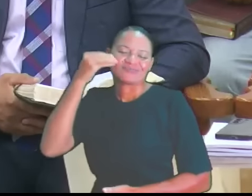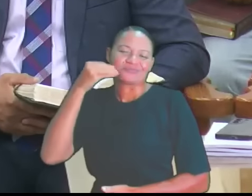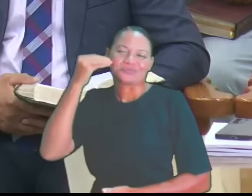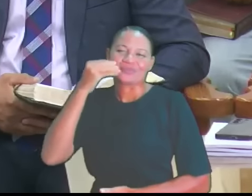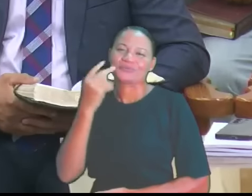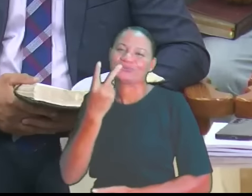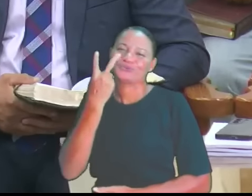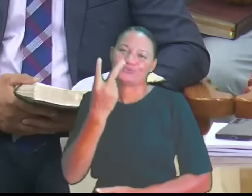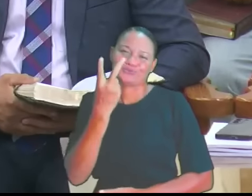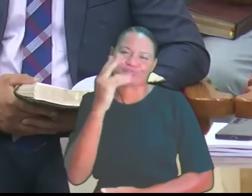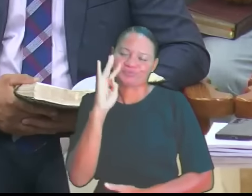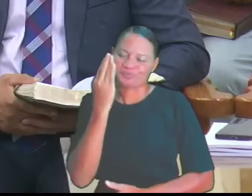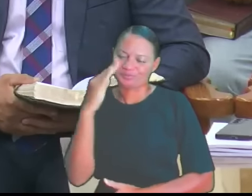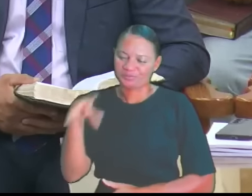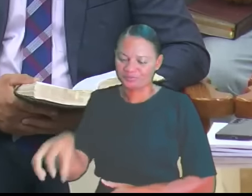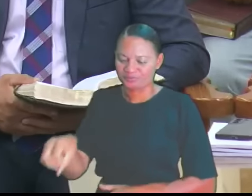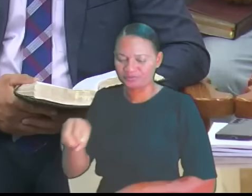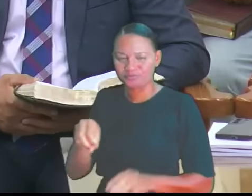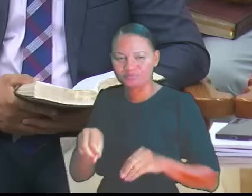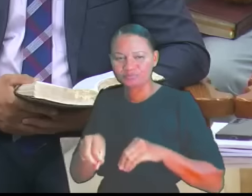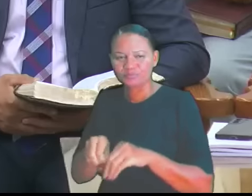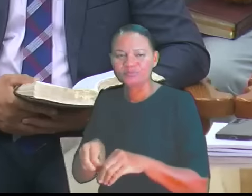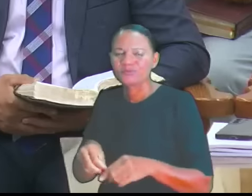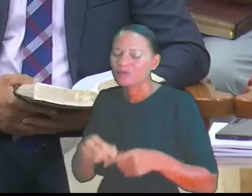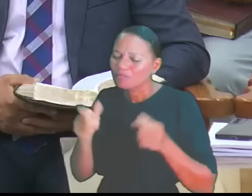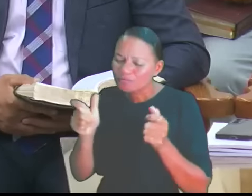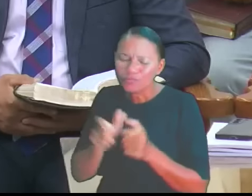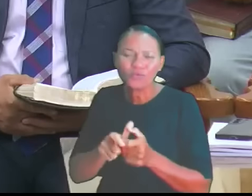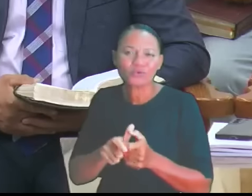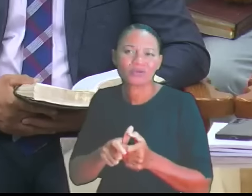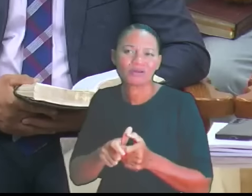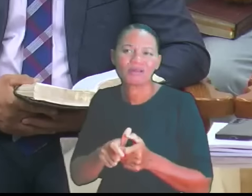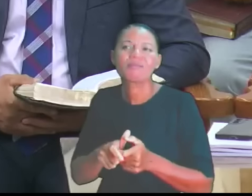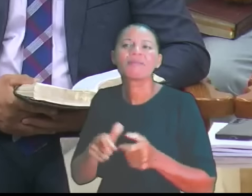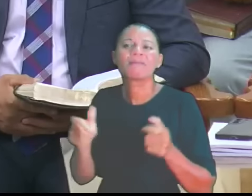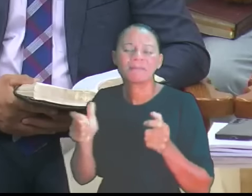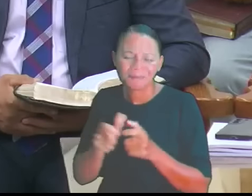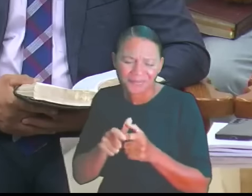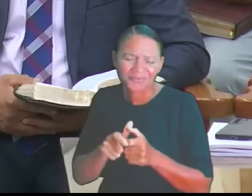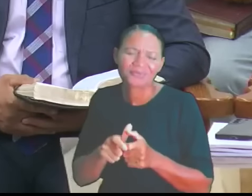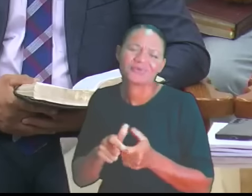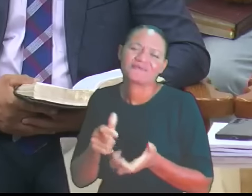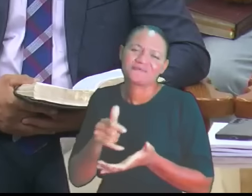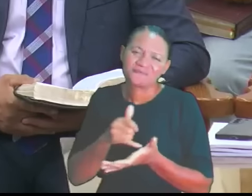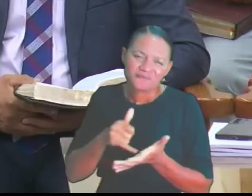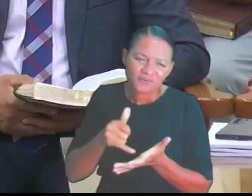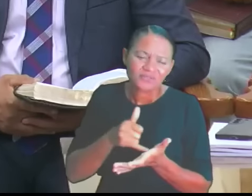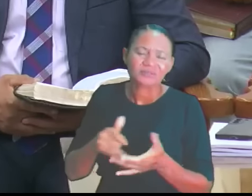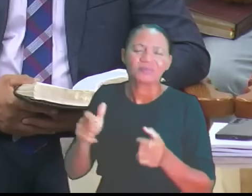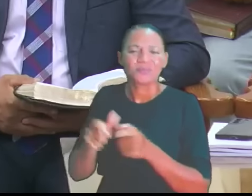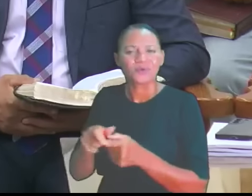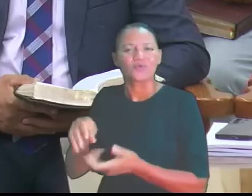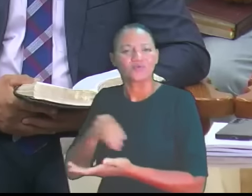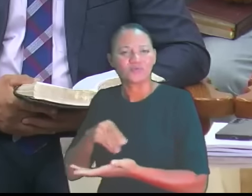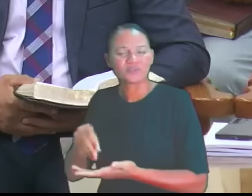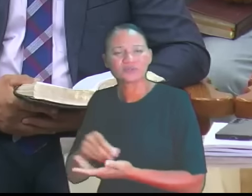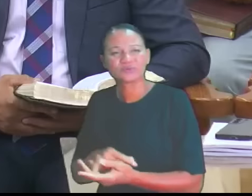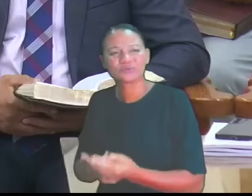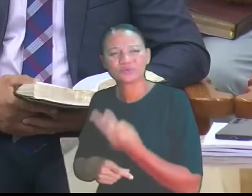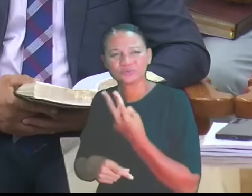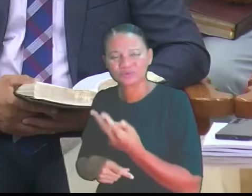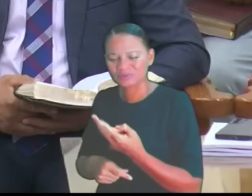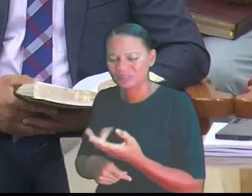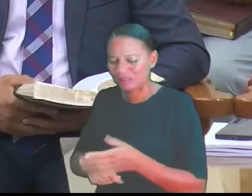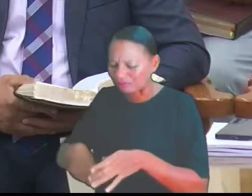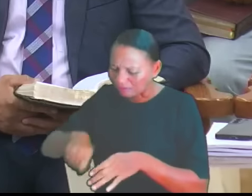gravetos, irmão? Era pouquinha farinha mesmo ou não era? Era pouquinho azeite? Dois gravetinhos. É um mingauzinho de